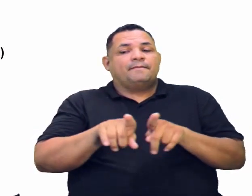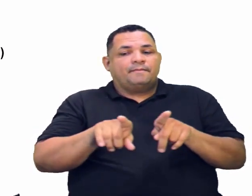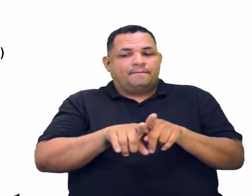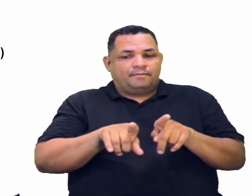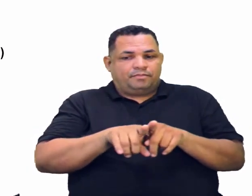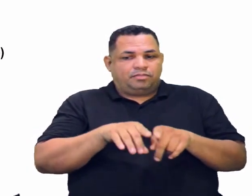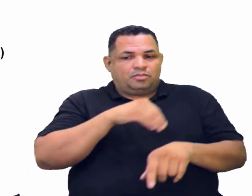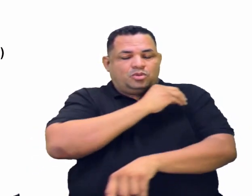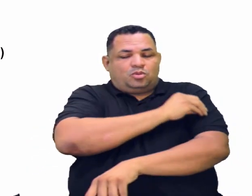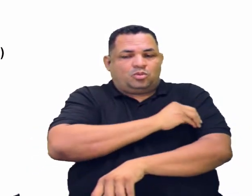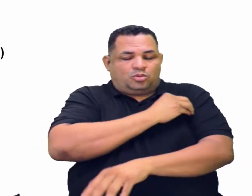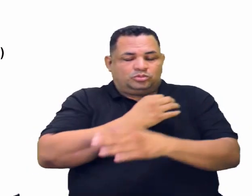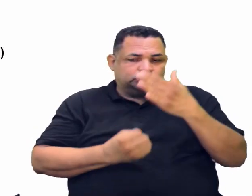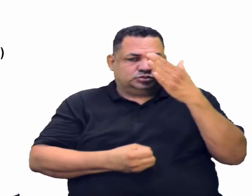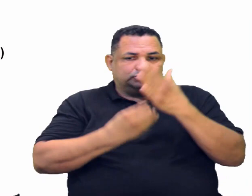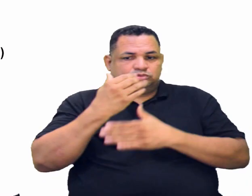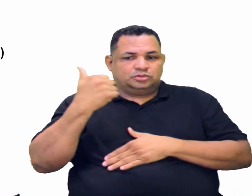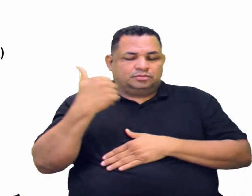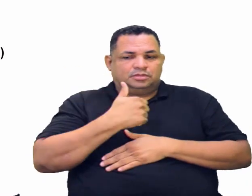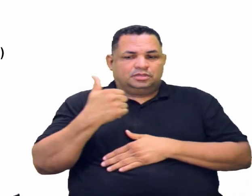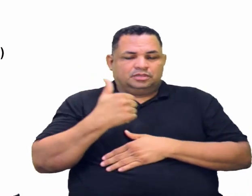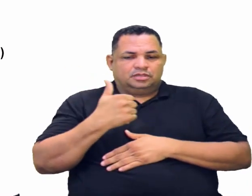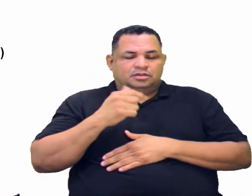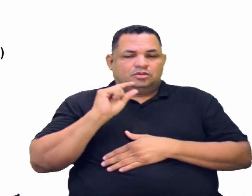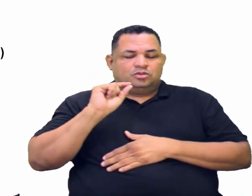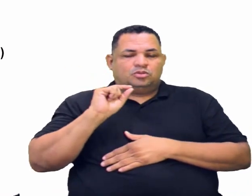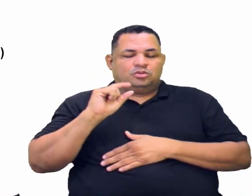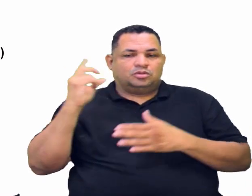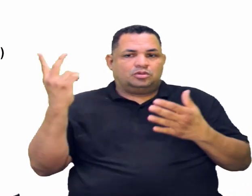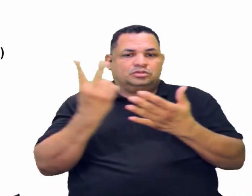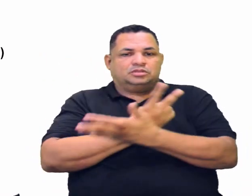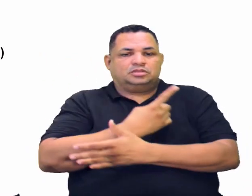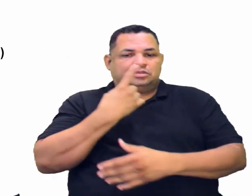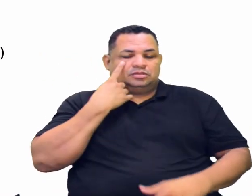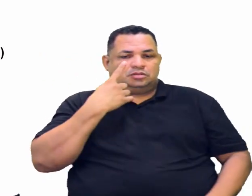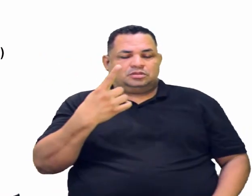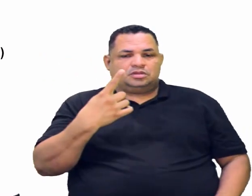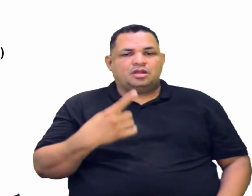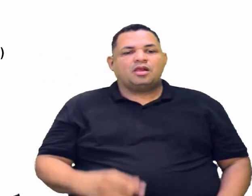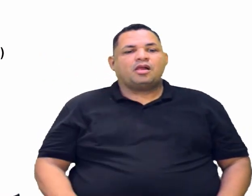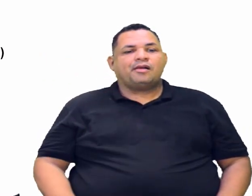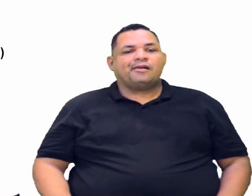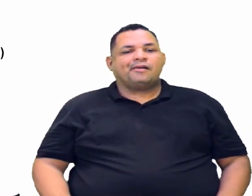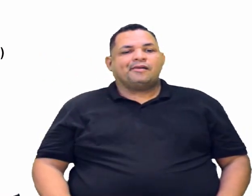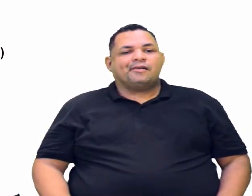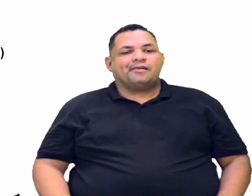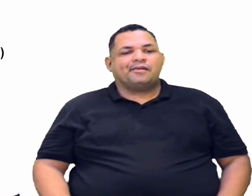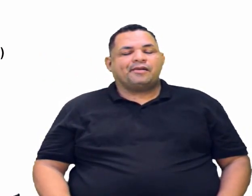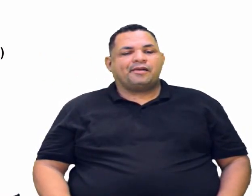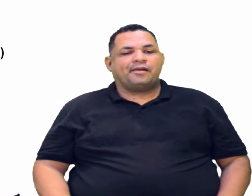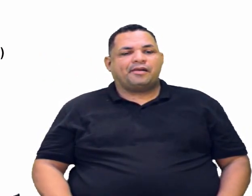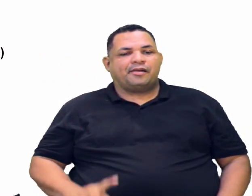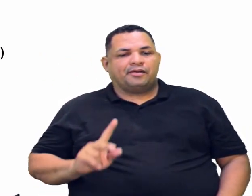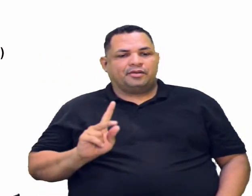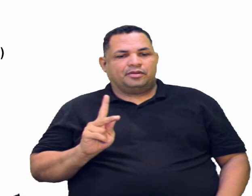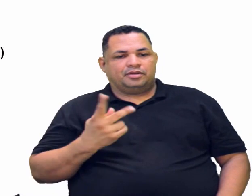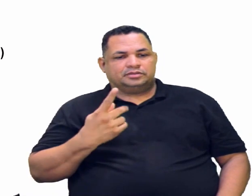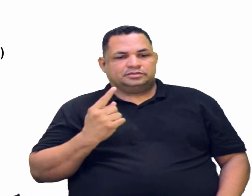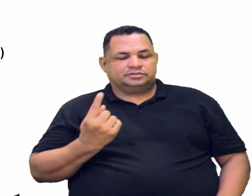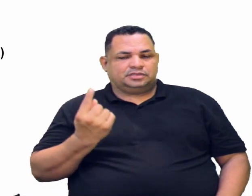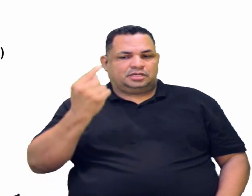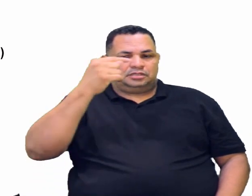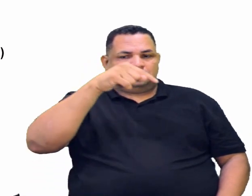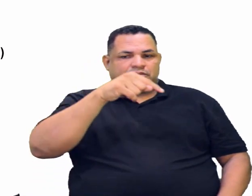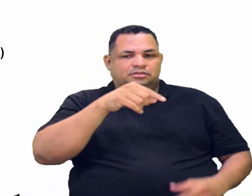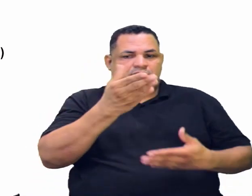será. Então, observa aqui o que houve. Um dos hidrogênios vai interagir com o